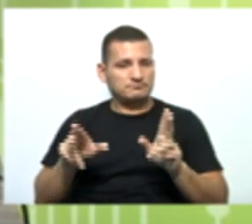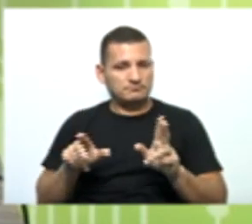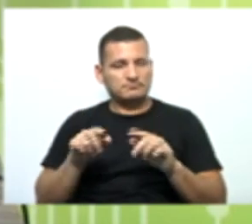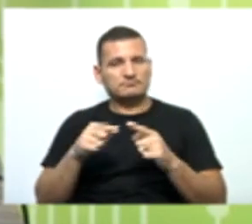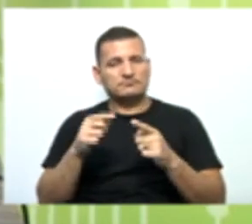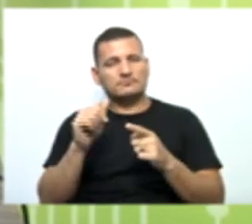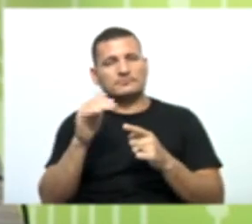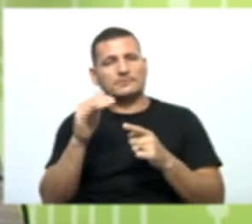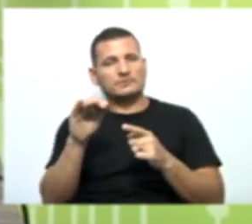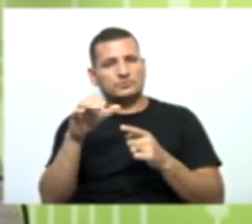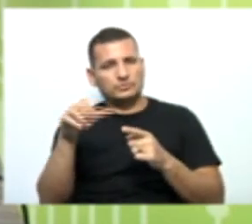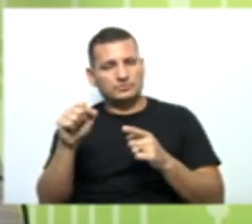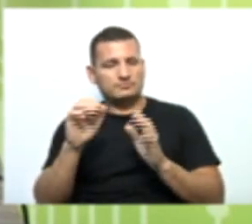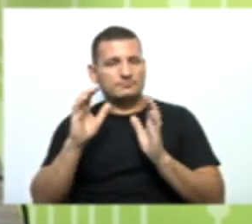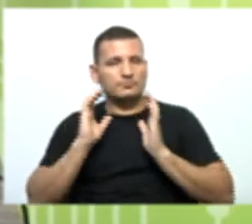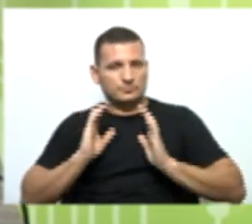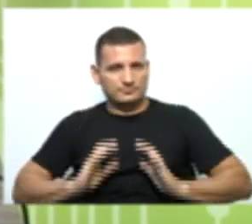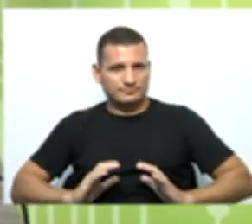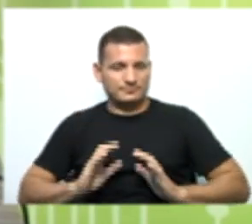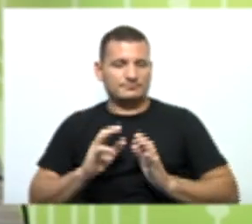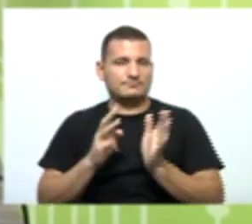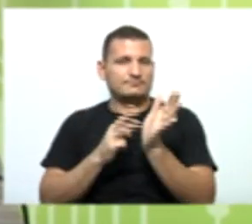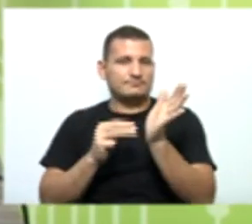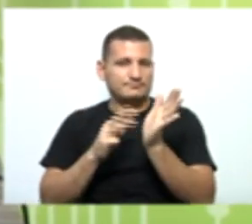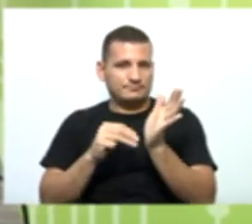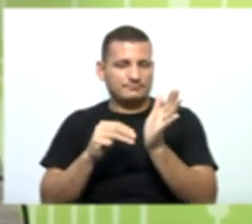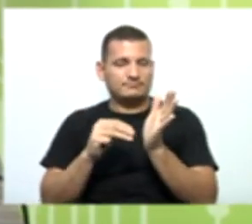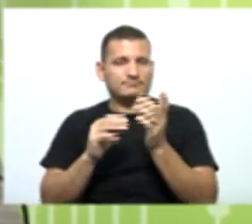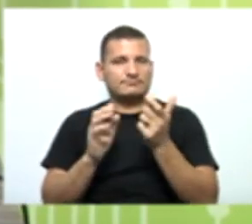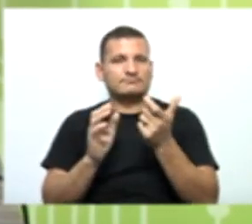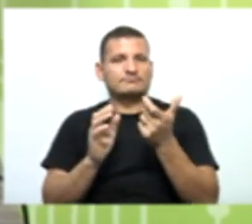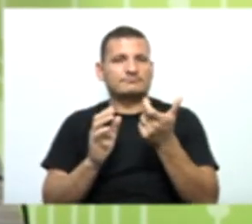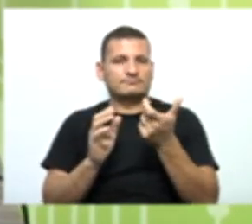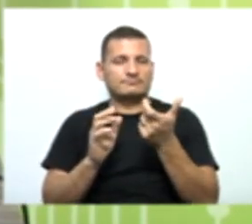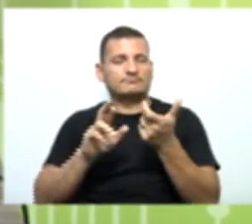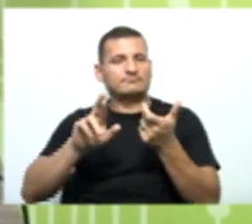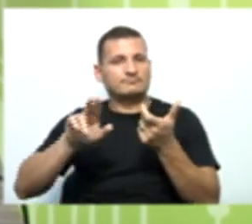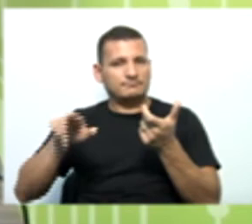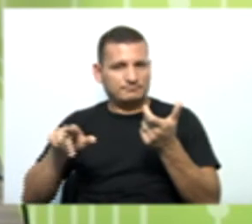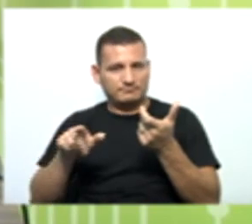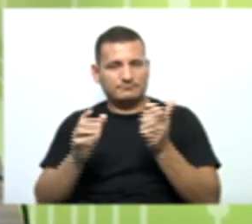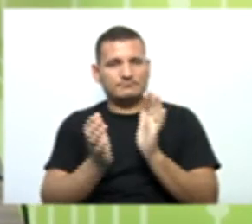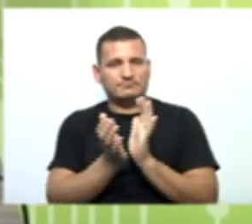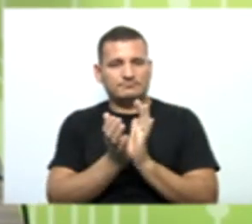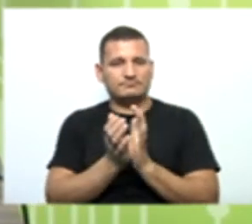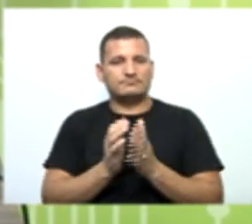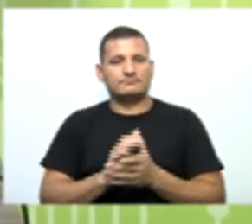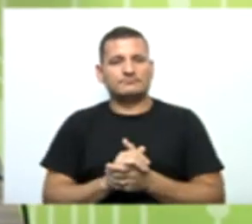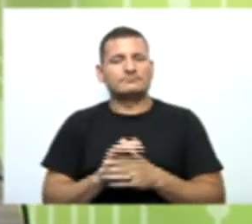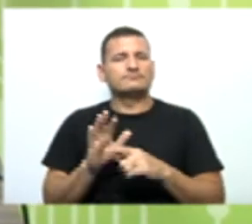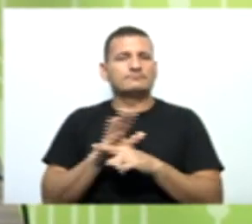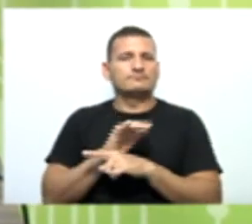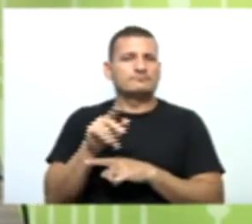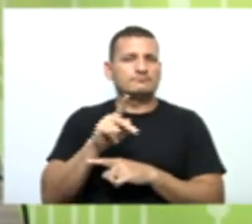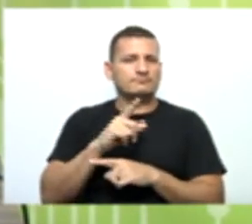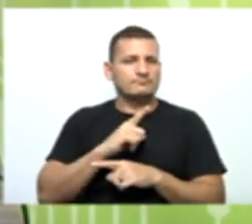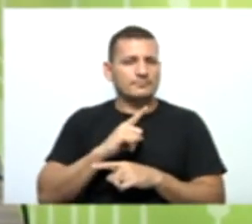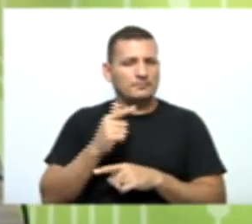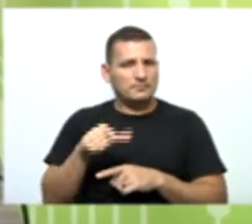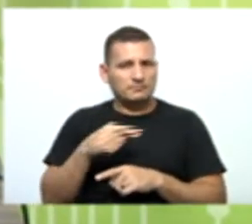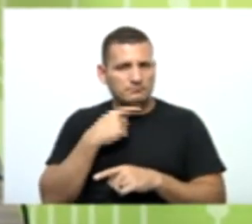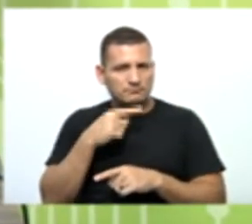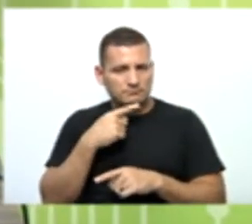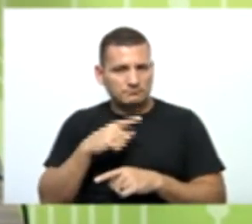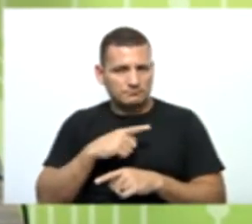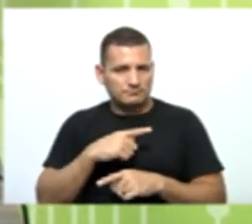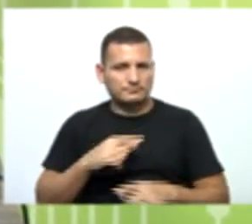as ações, os comportamentos, os métodos de classe ficaram diferentes, ok? Surgiu mais alguma dúvida aí, professor, que